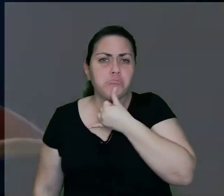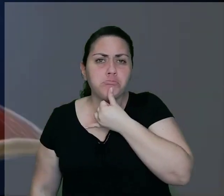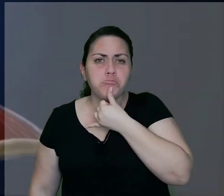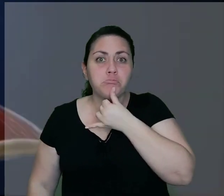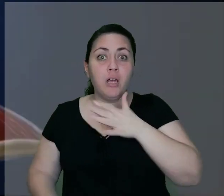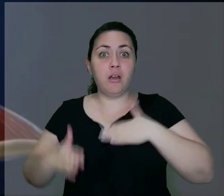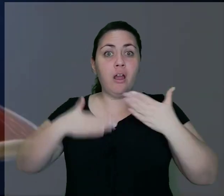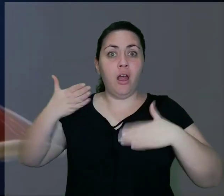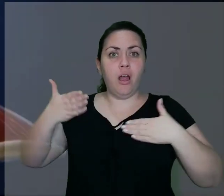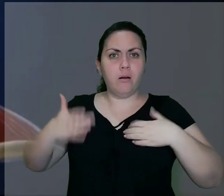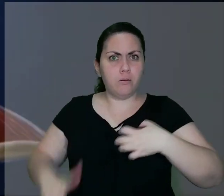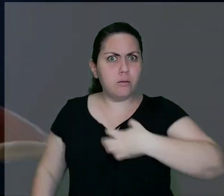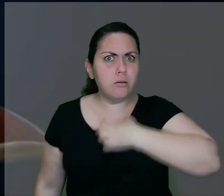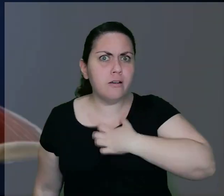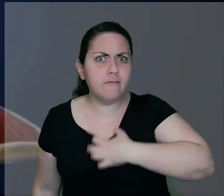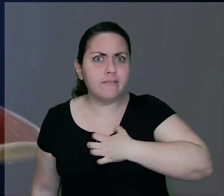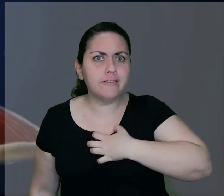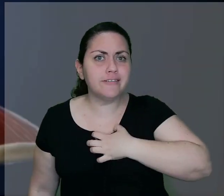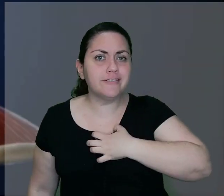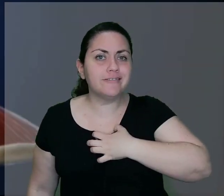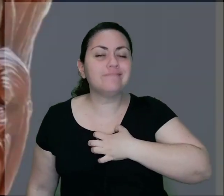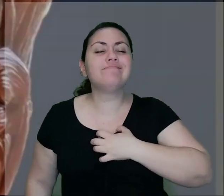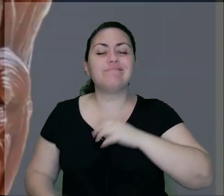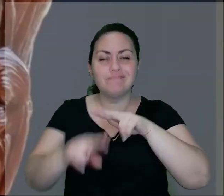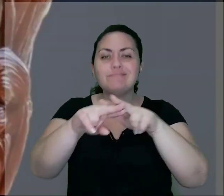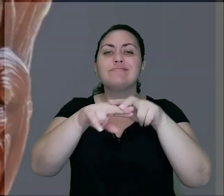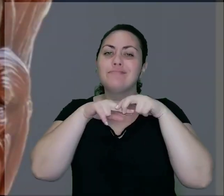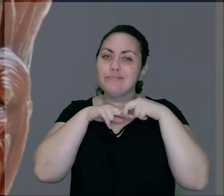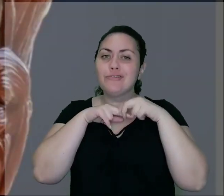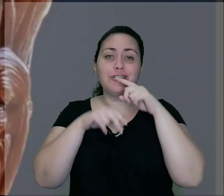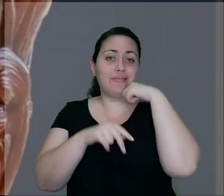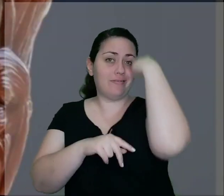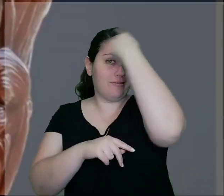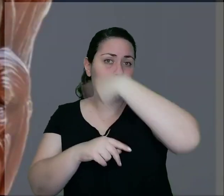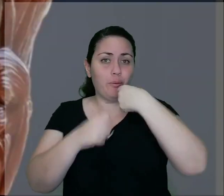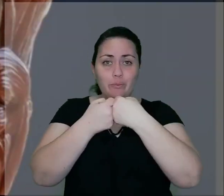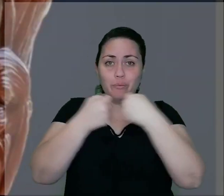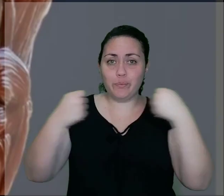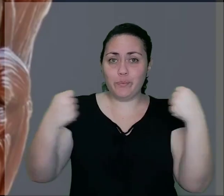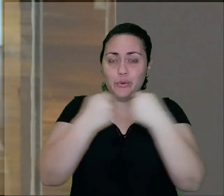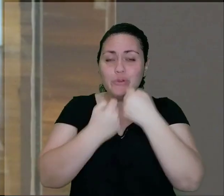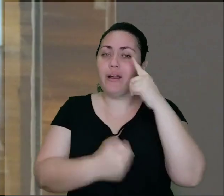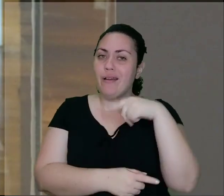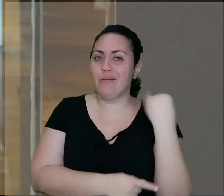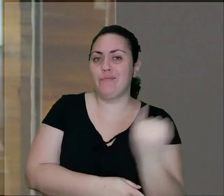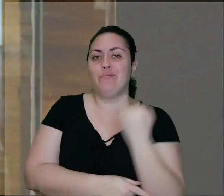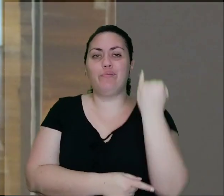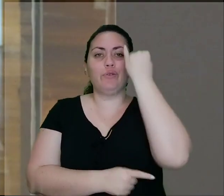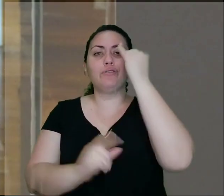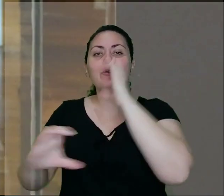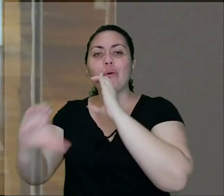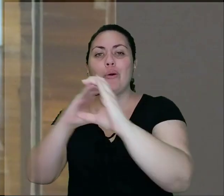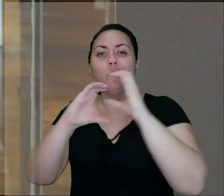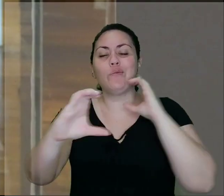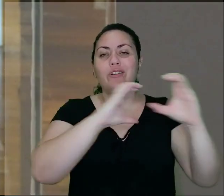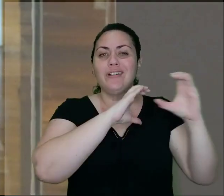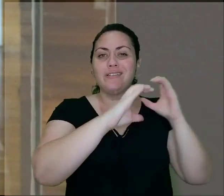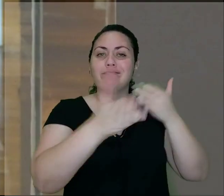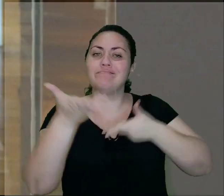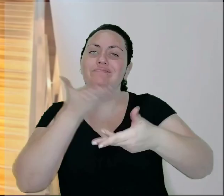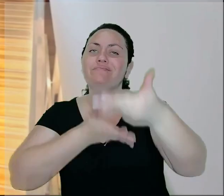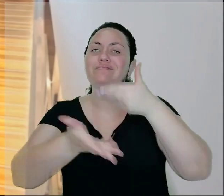de raiva. Por isso, essa musculatura é uma importante forma de comunicação e interação